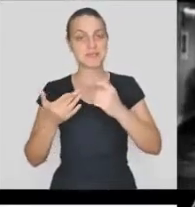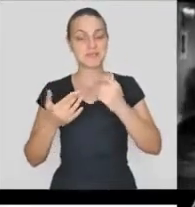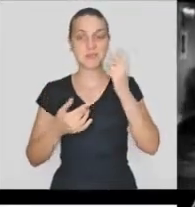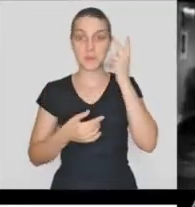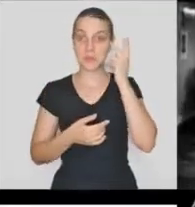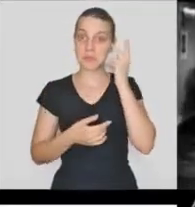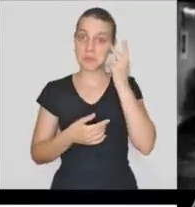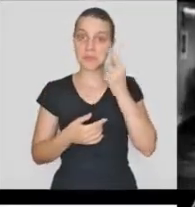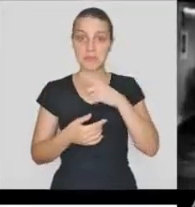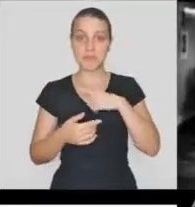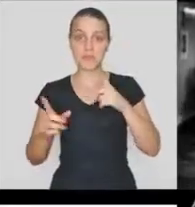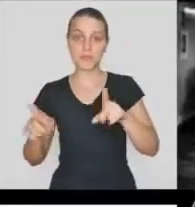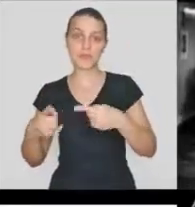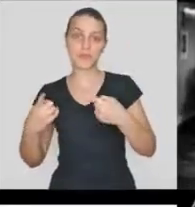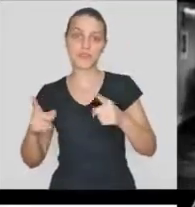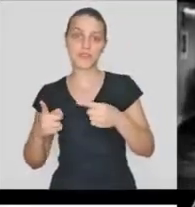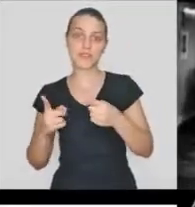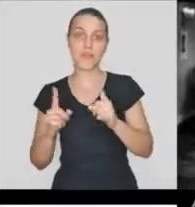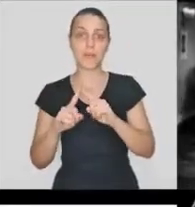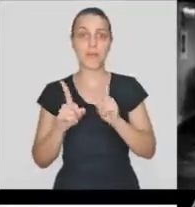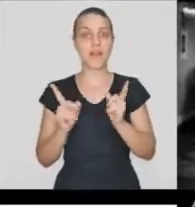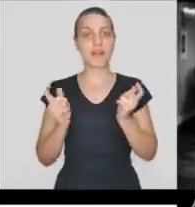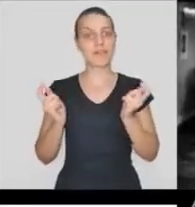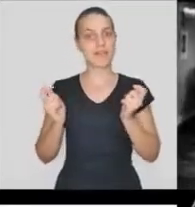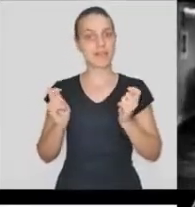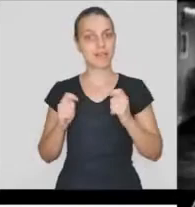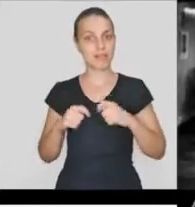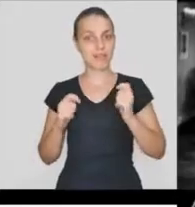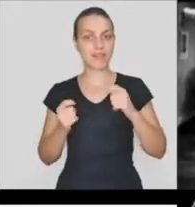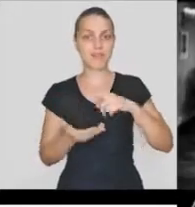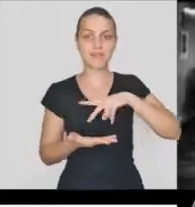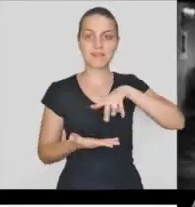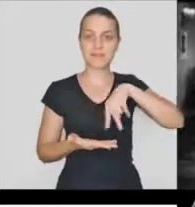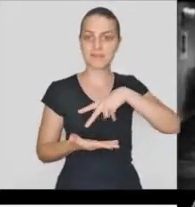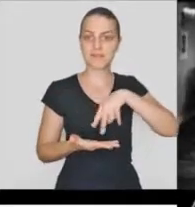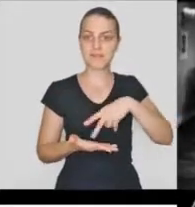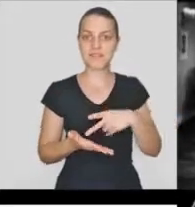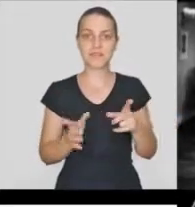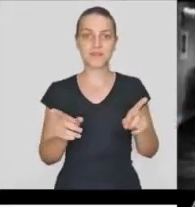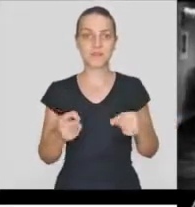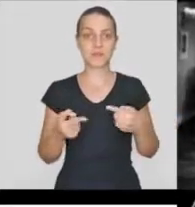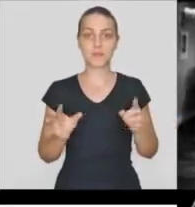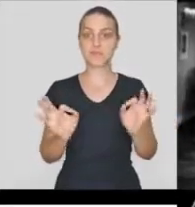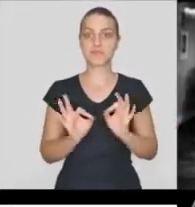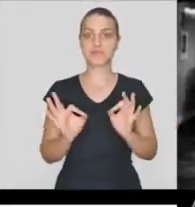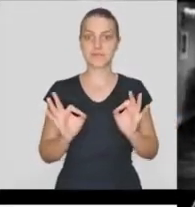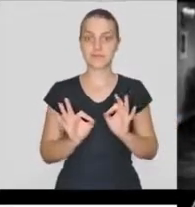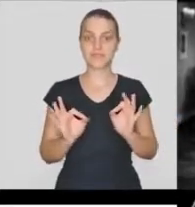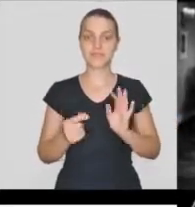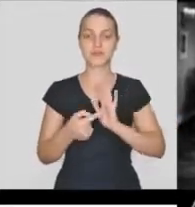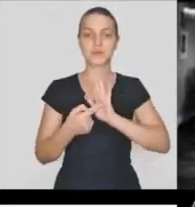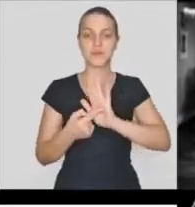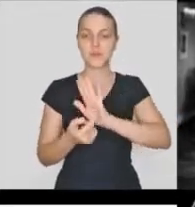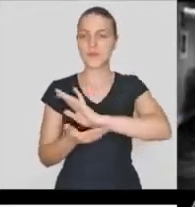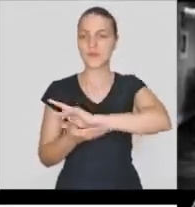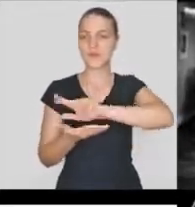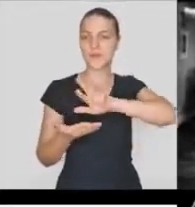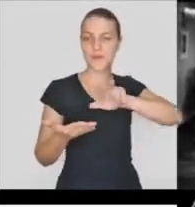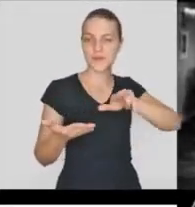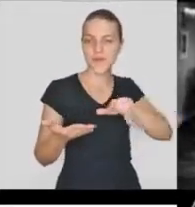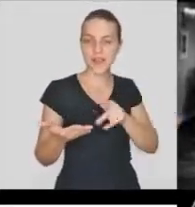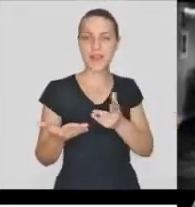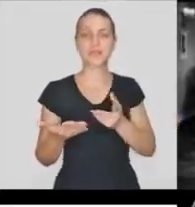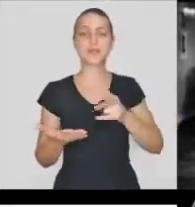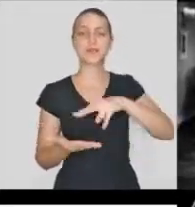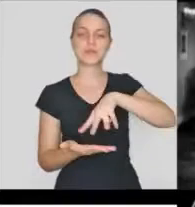É possível também a realização da dança sem a música. Aqui nós temos inúmeras expressões de dança, algumas delas